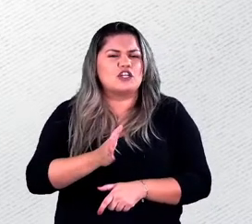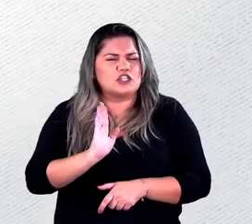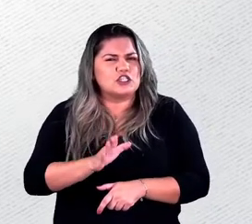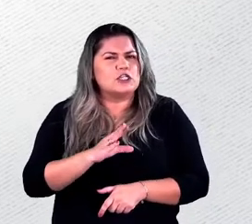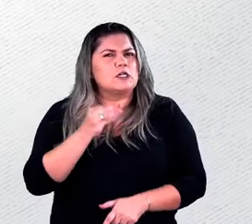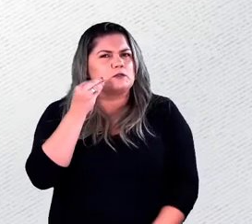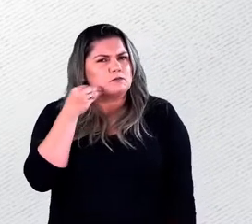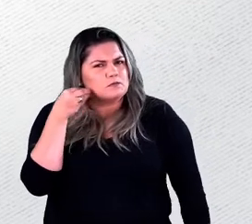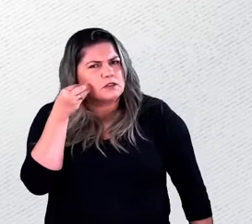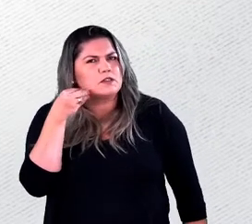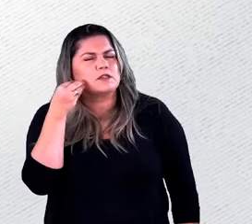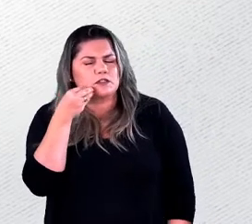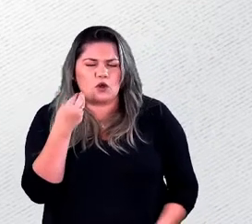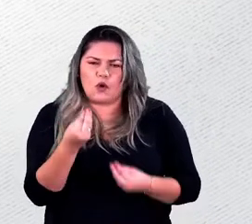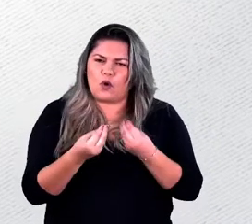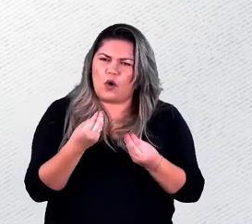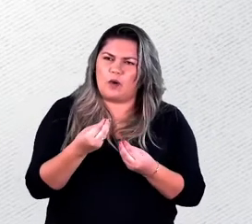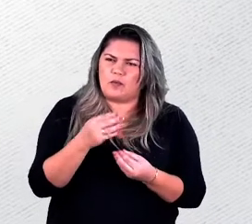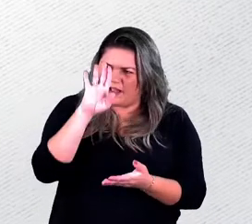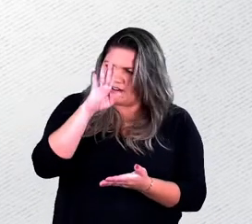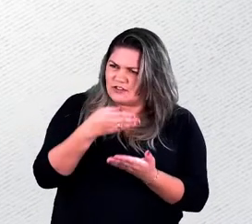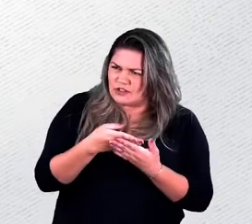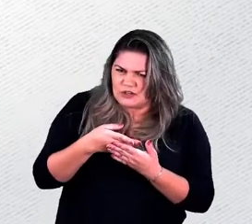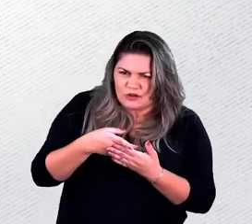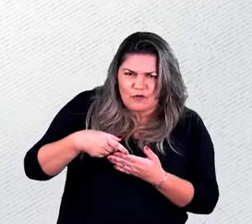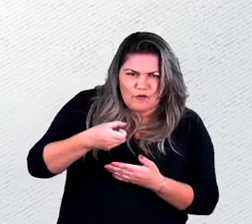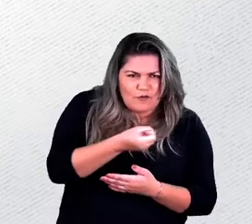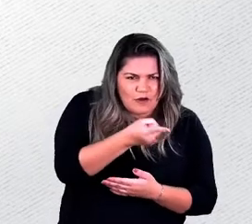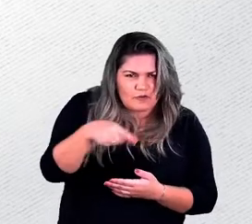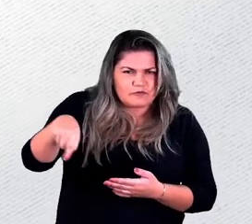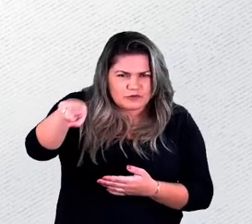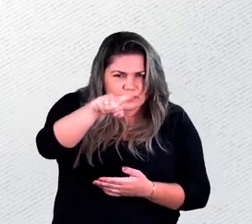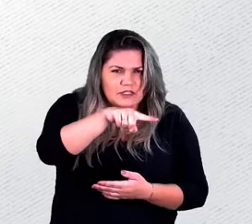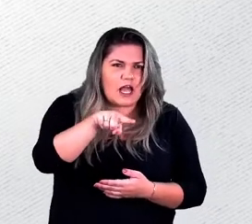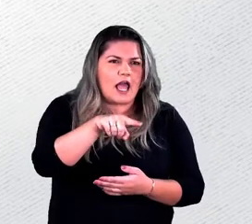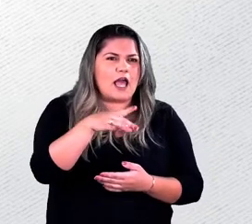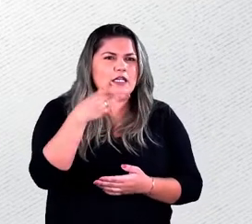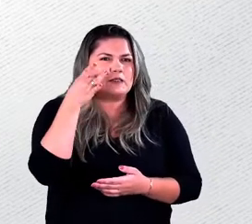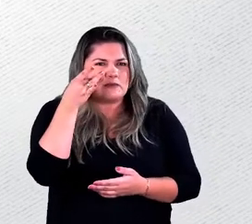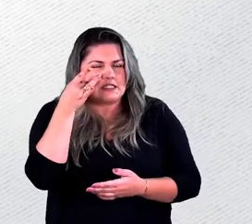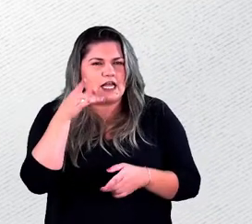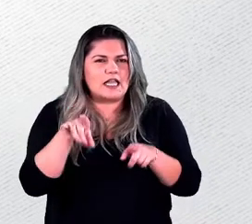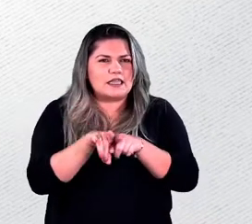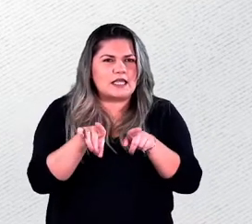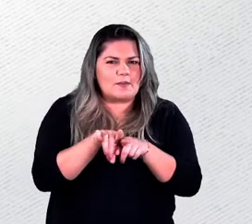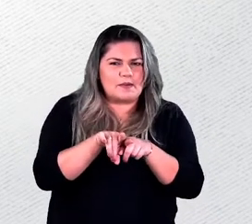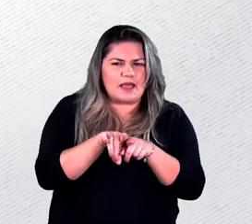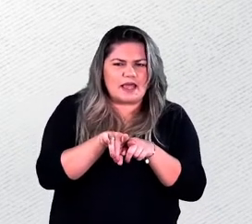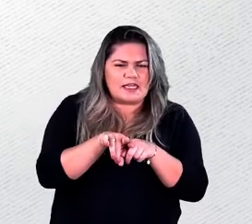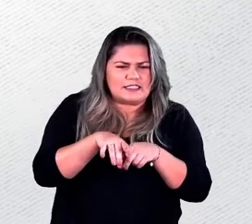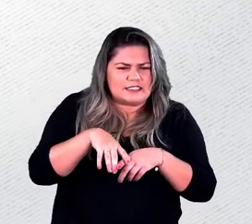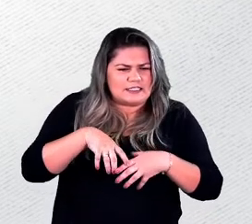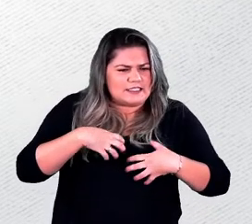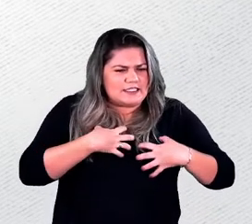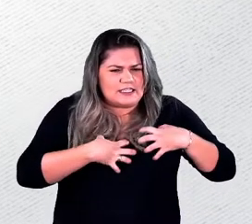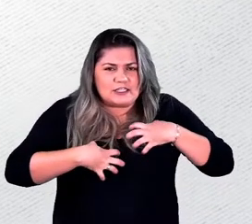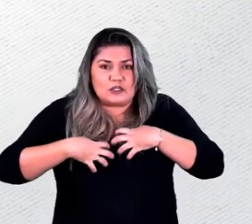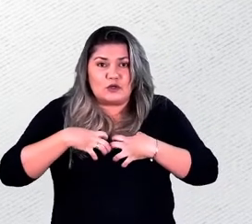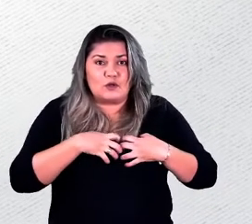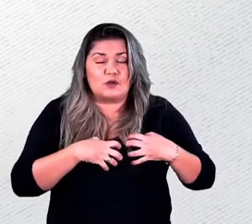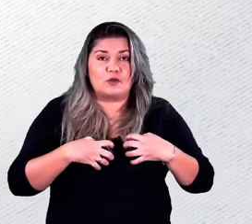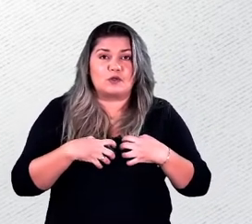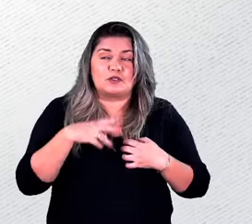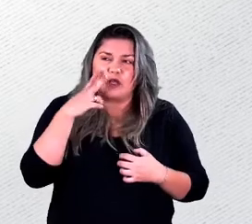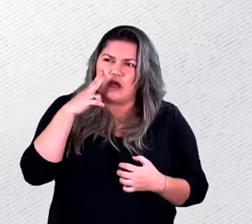creio que muitos dos que aqui estão presentes as agruras dos espelhos em verificar